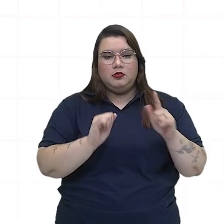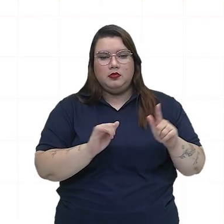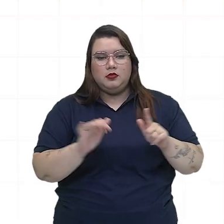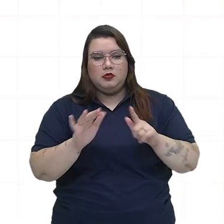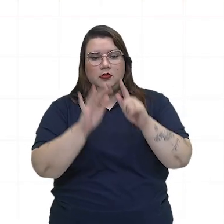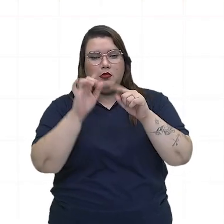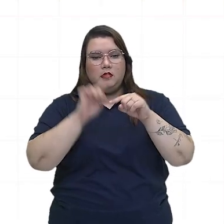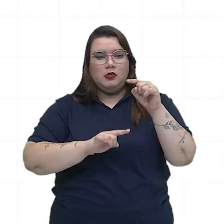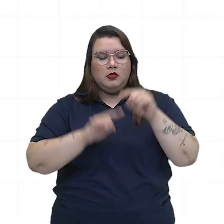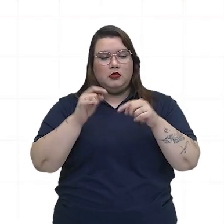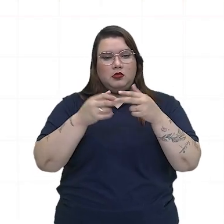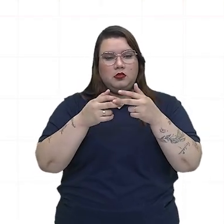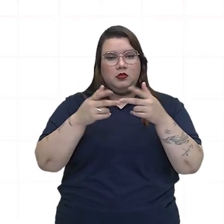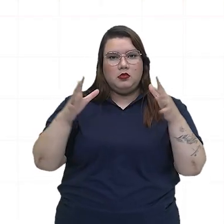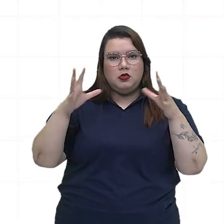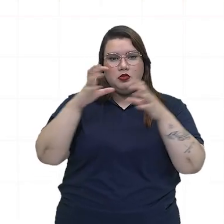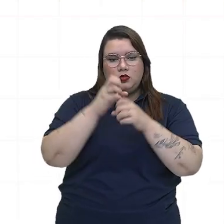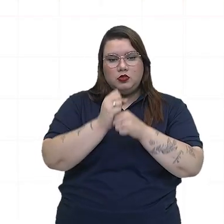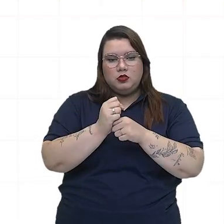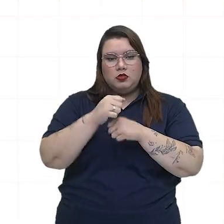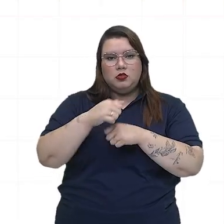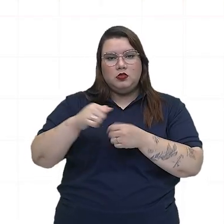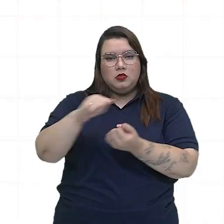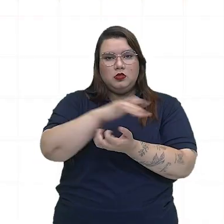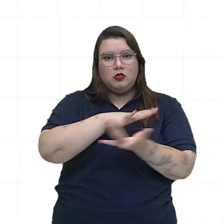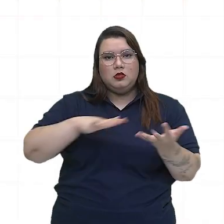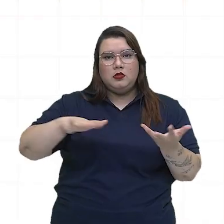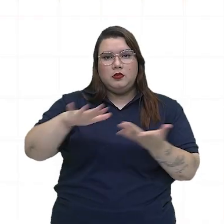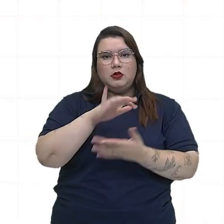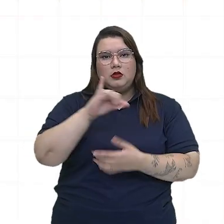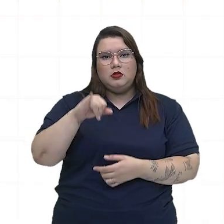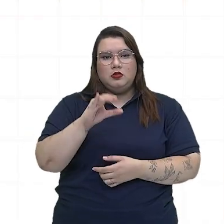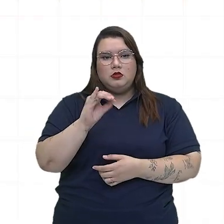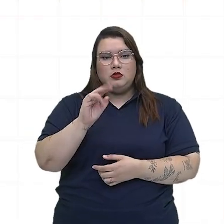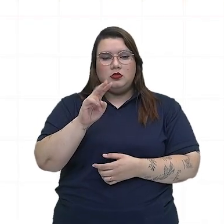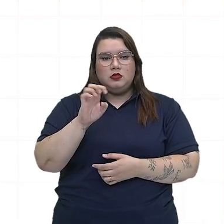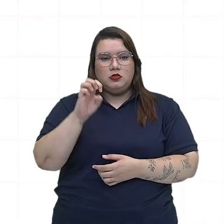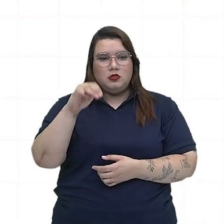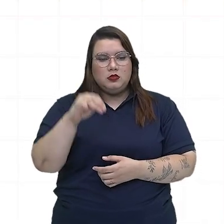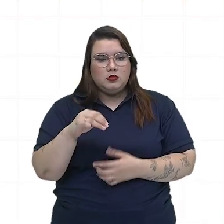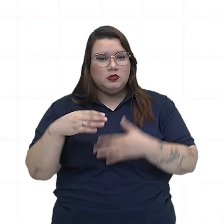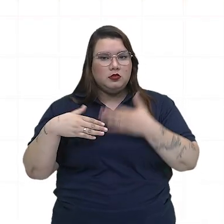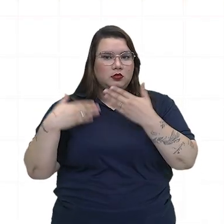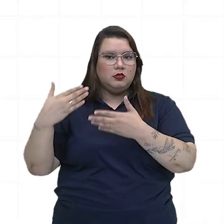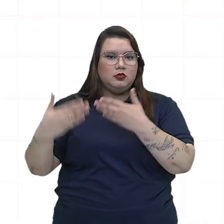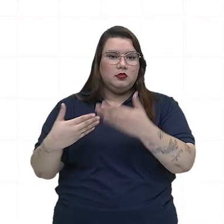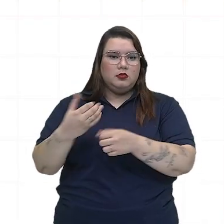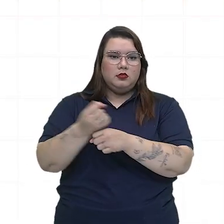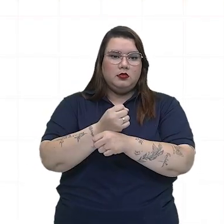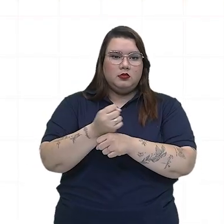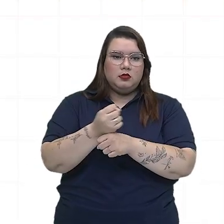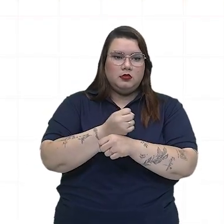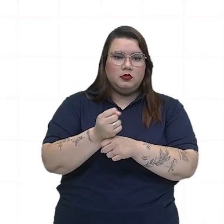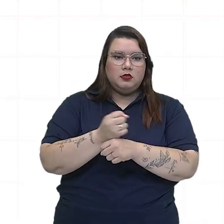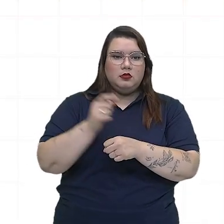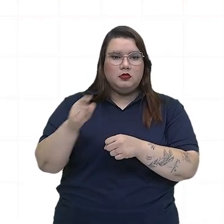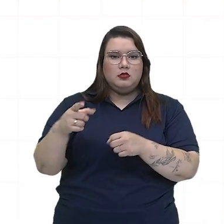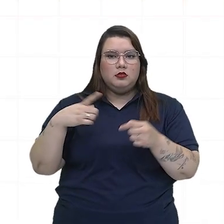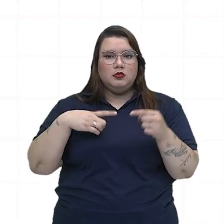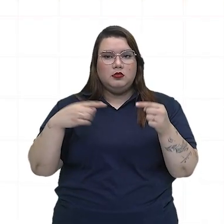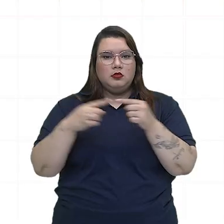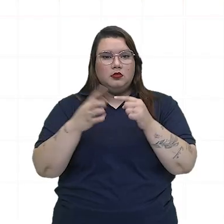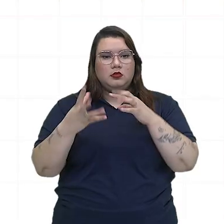gás, de matéria escura no universo jovem. Ao longo do tempo, ela passou